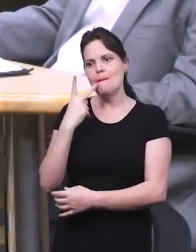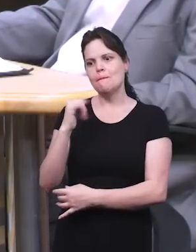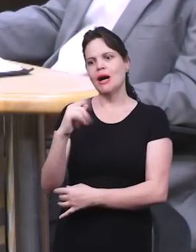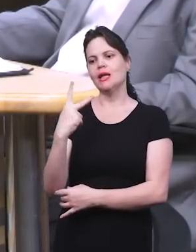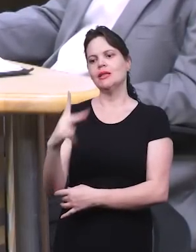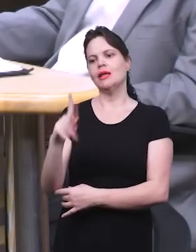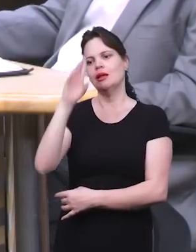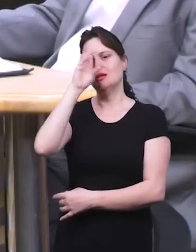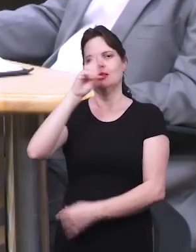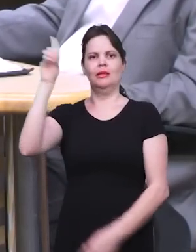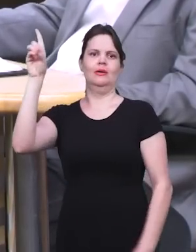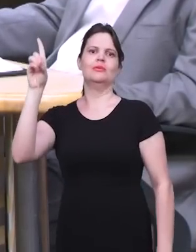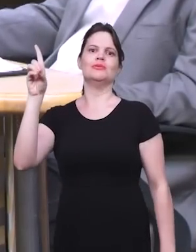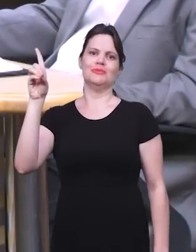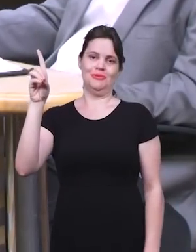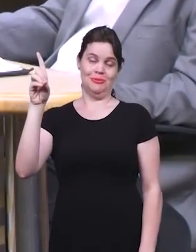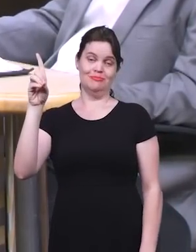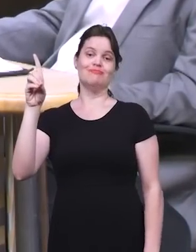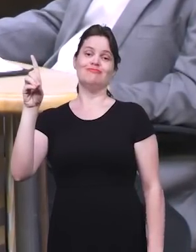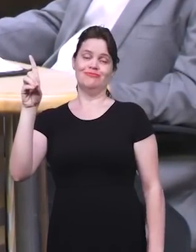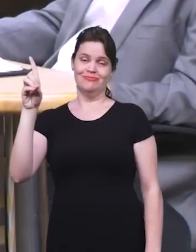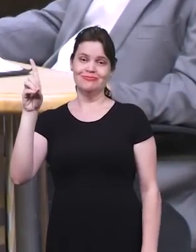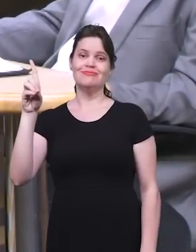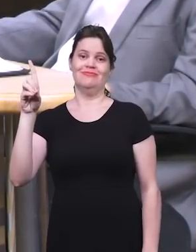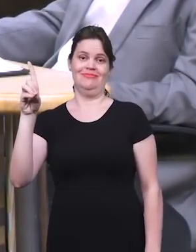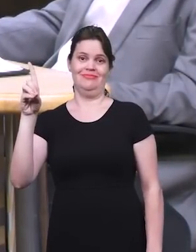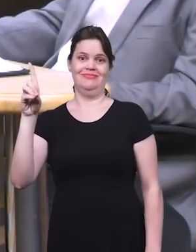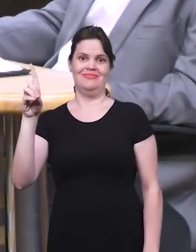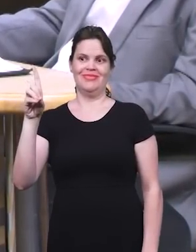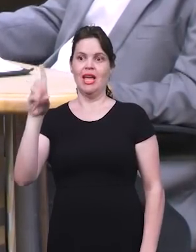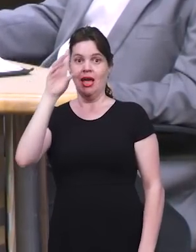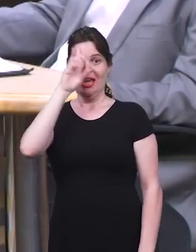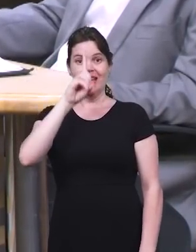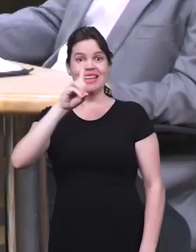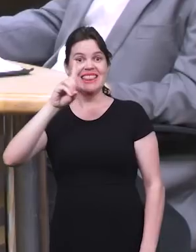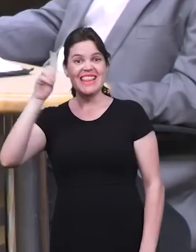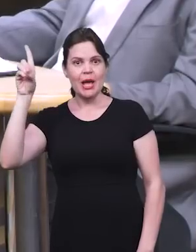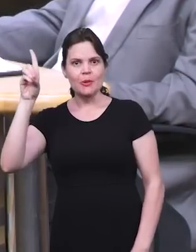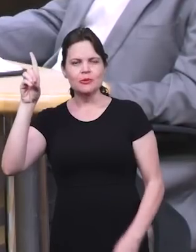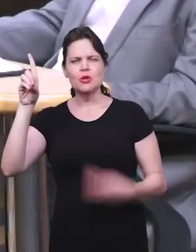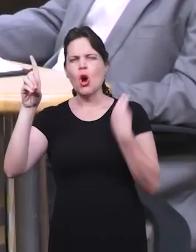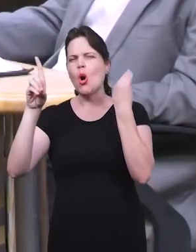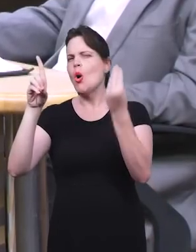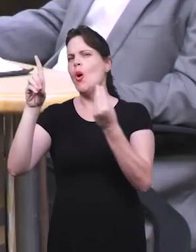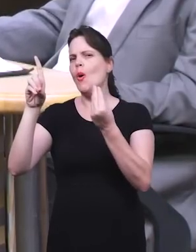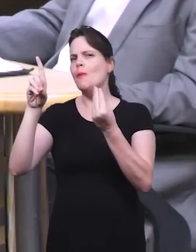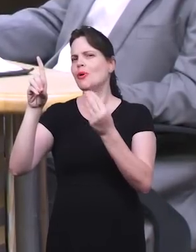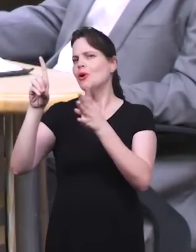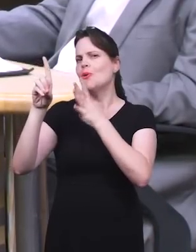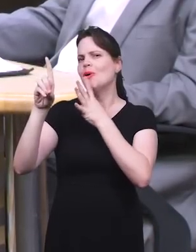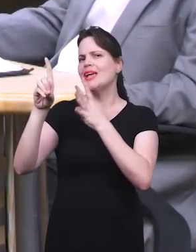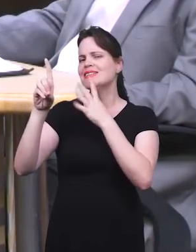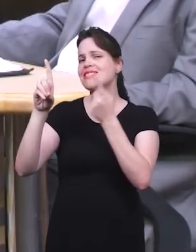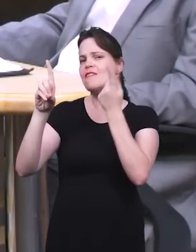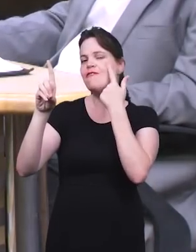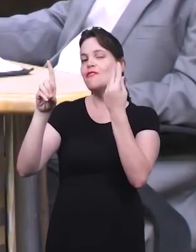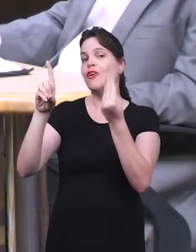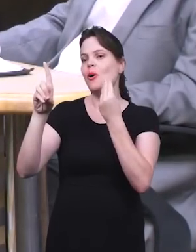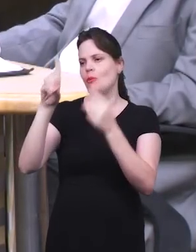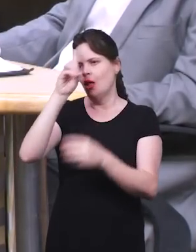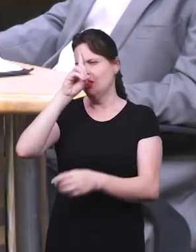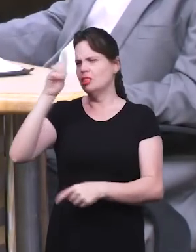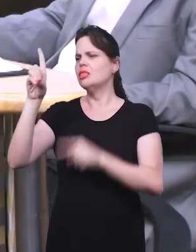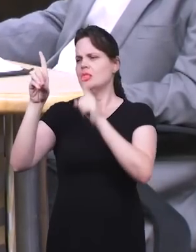durante muito tempo, Deus foi conhecido como o Deus de Abraão, Deus de Isaac, Deus de Jacó. Não é o Deus